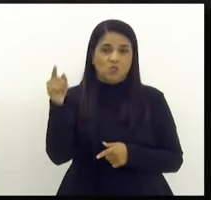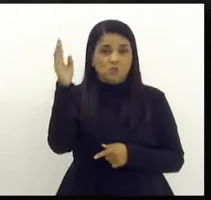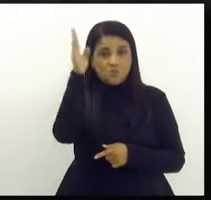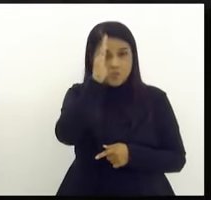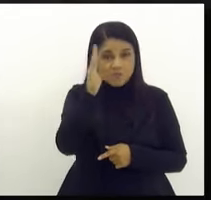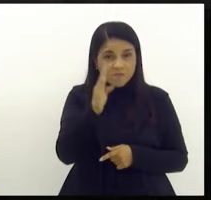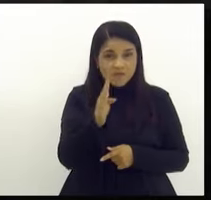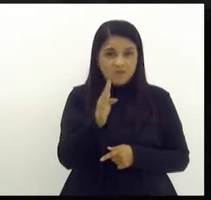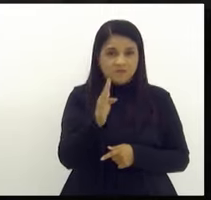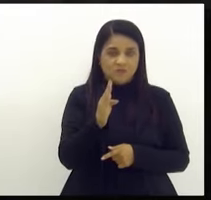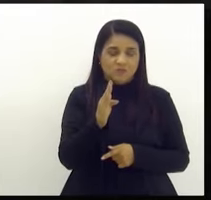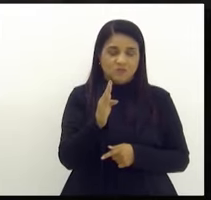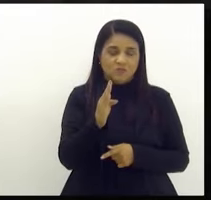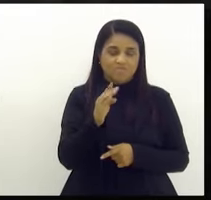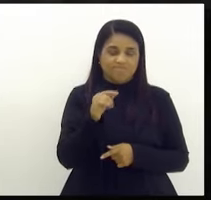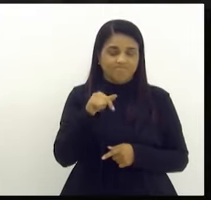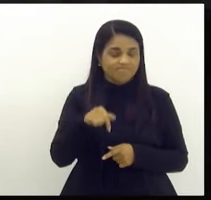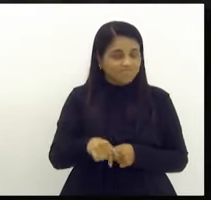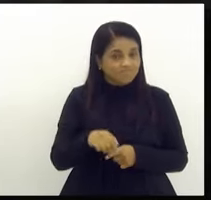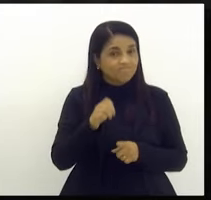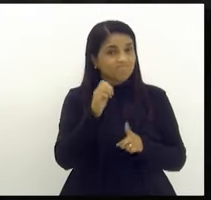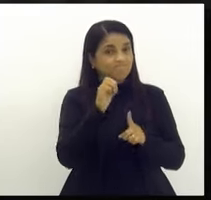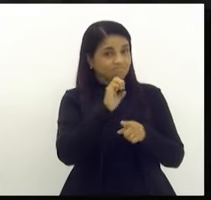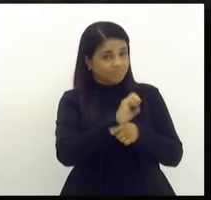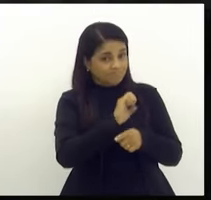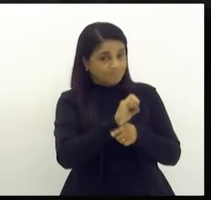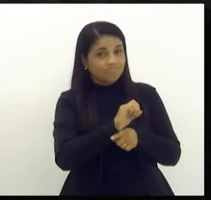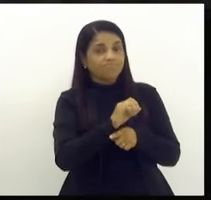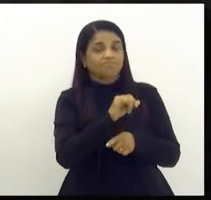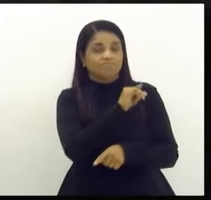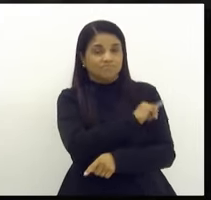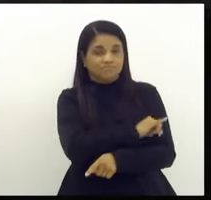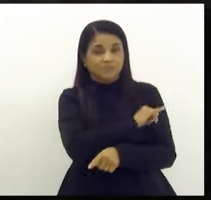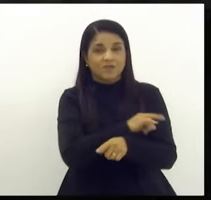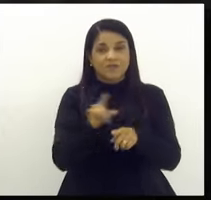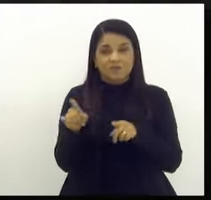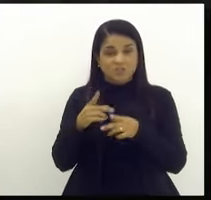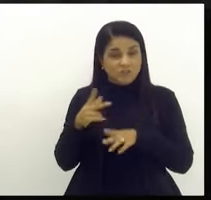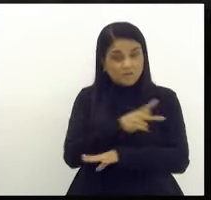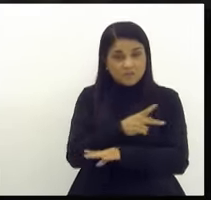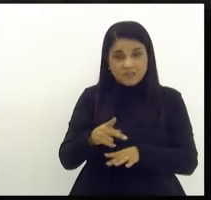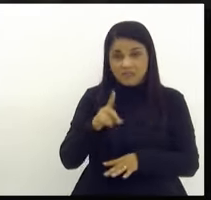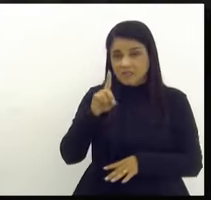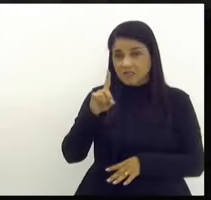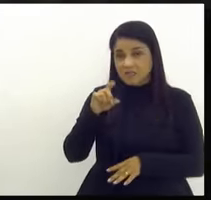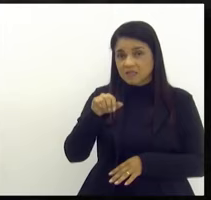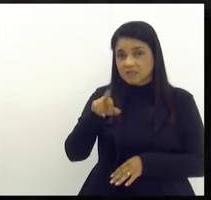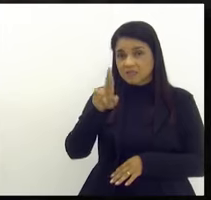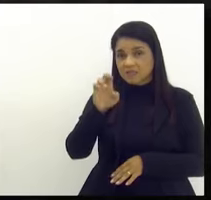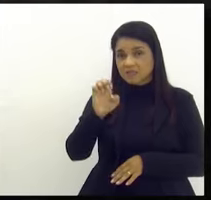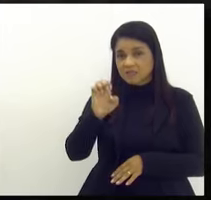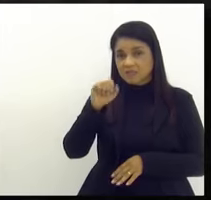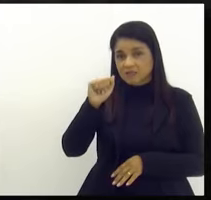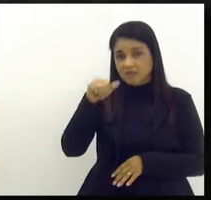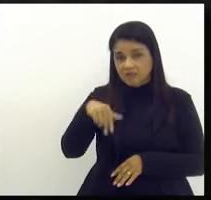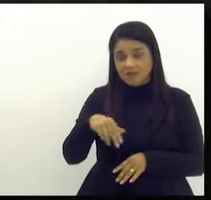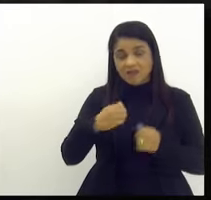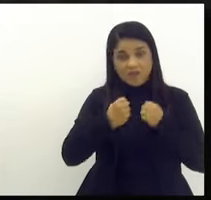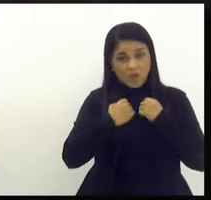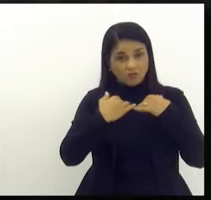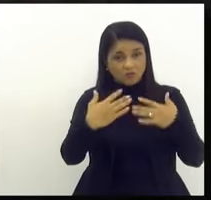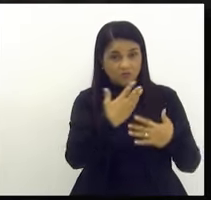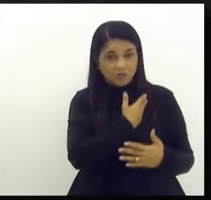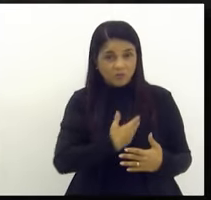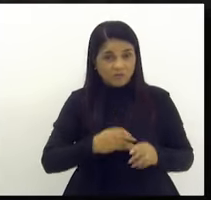é enorme no estado do Rio de Janeiro e quando a gente vai nas deã nas delegacias inclusive em audiência pública da